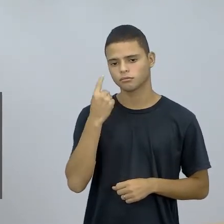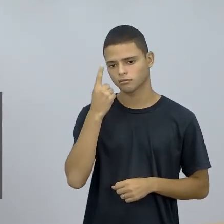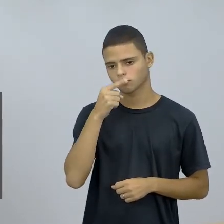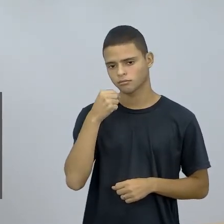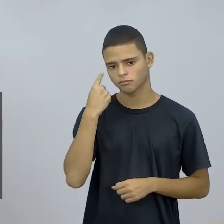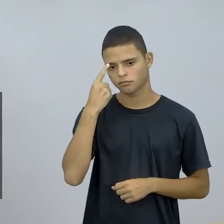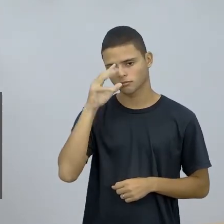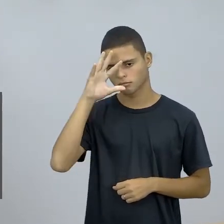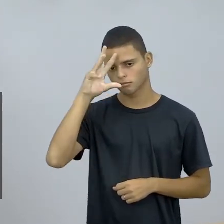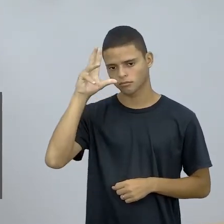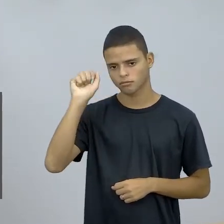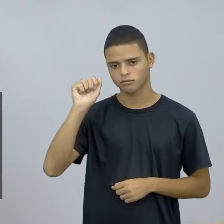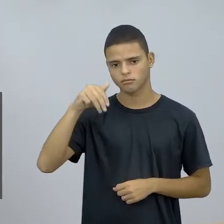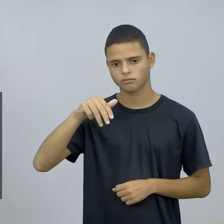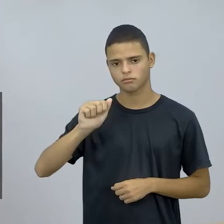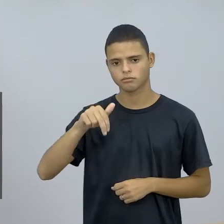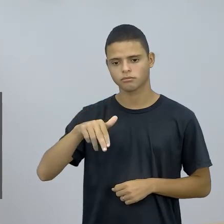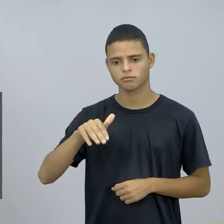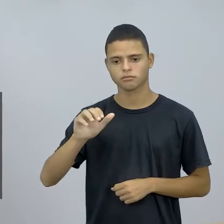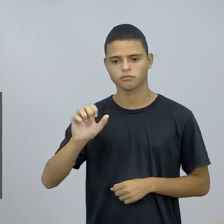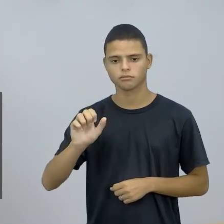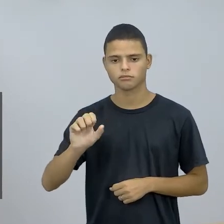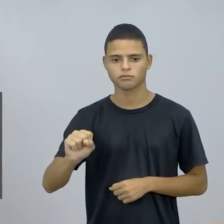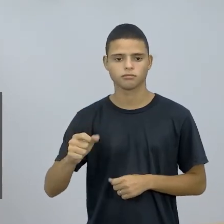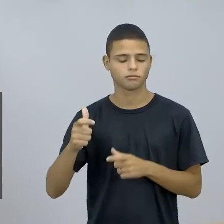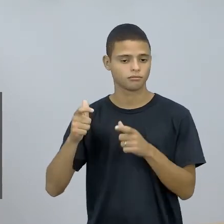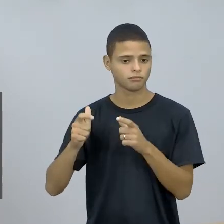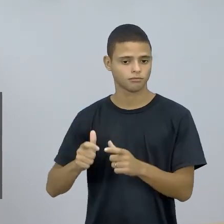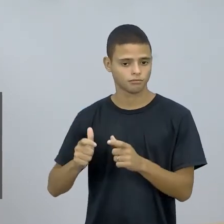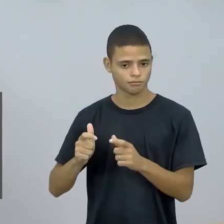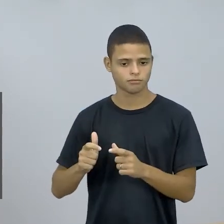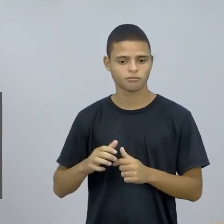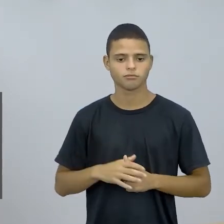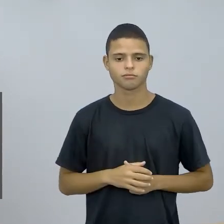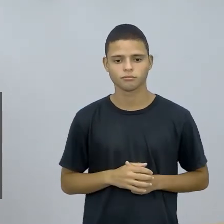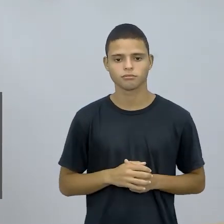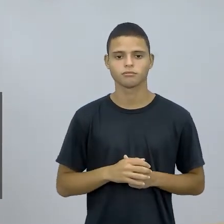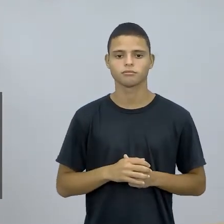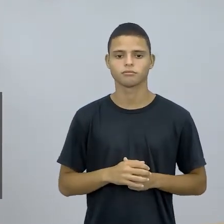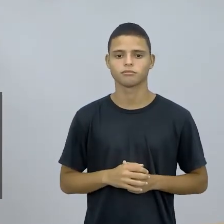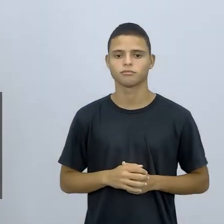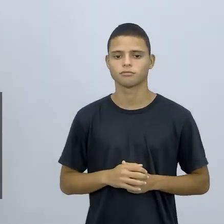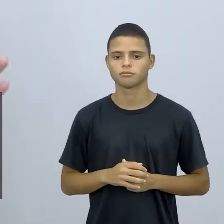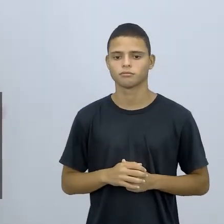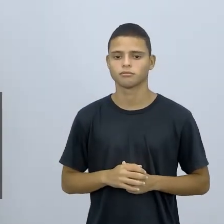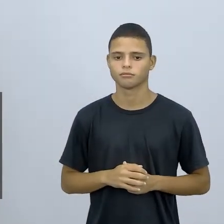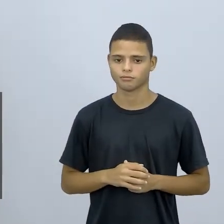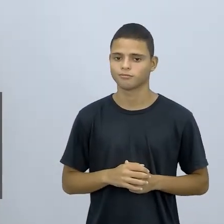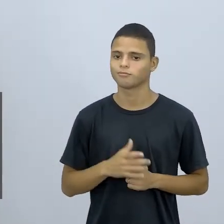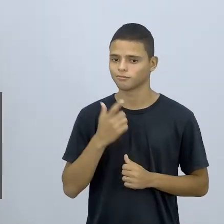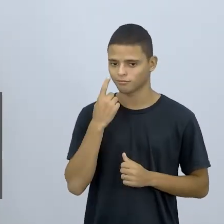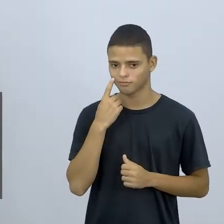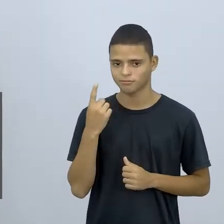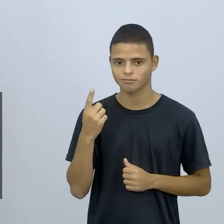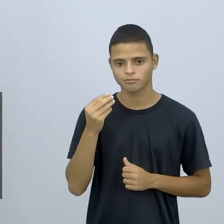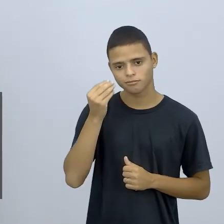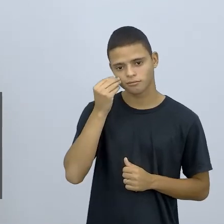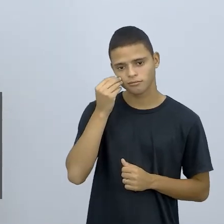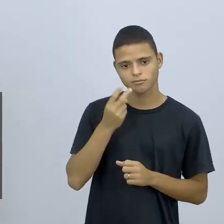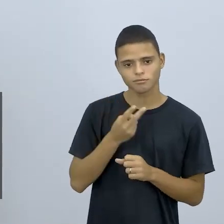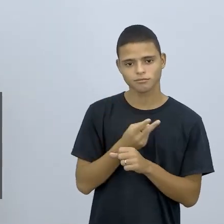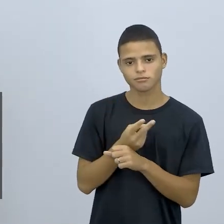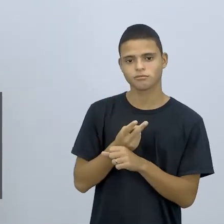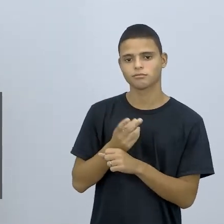Então, olhem no mapa, estudantes. Olhem, vá conhecer. Eu vou olhar também quando eu sair daqui. Vou pegar o meu celular ali e vou procurar